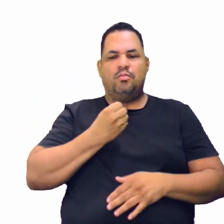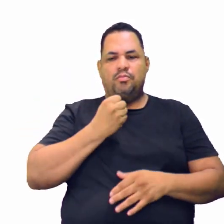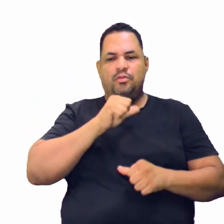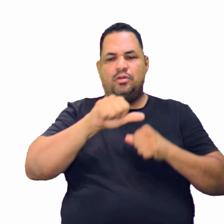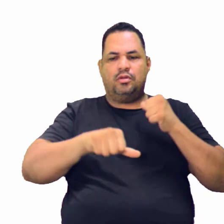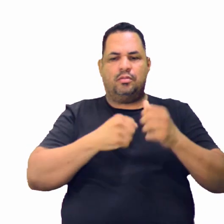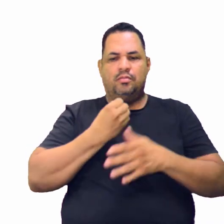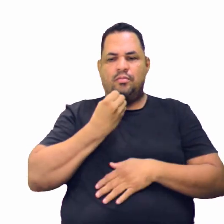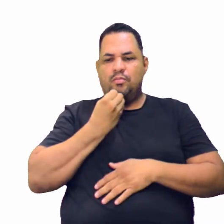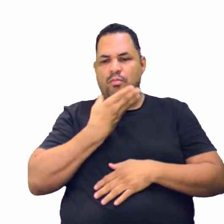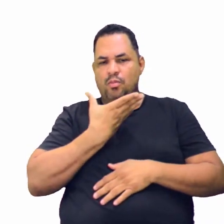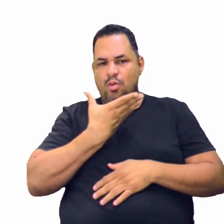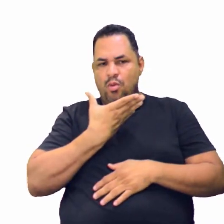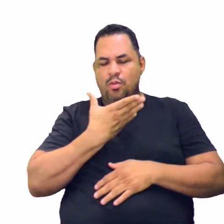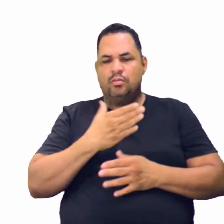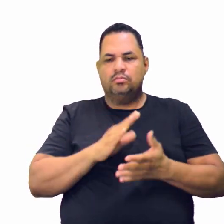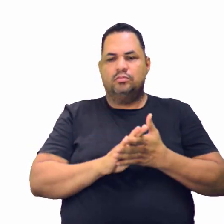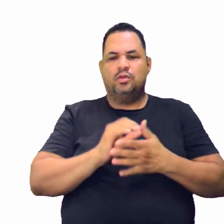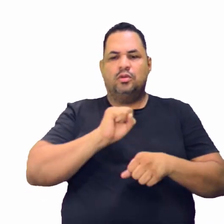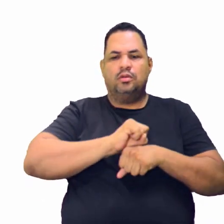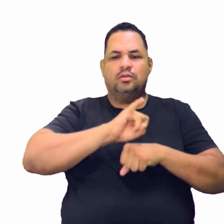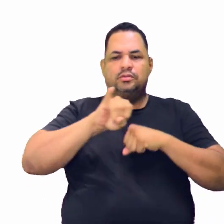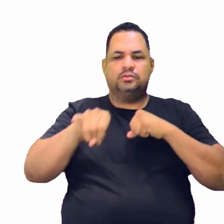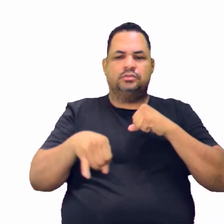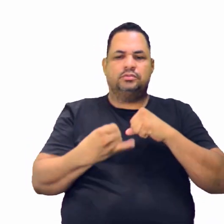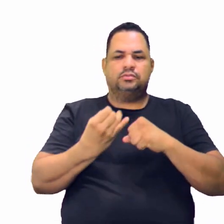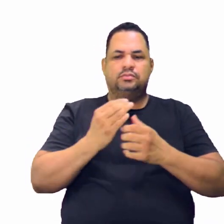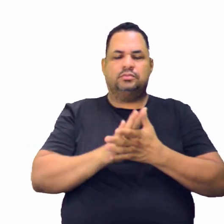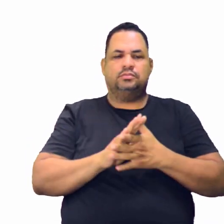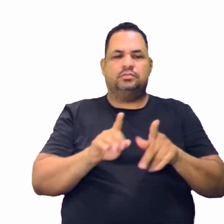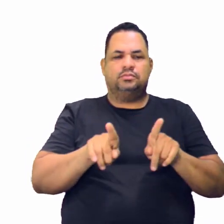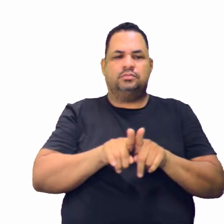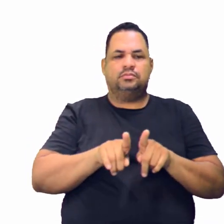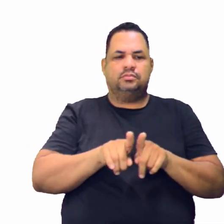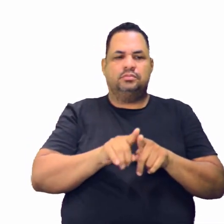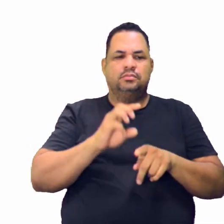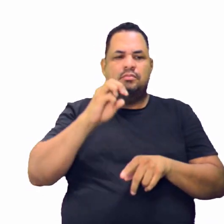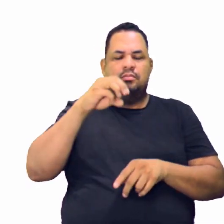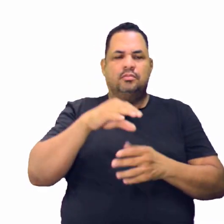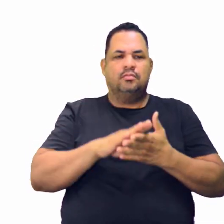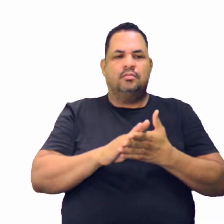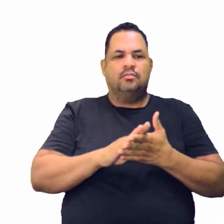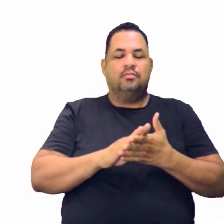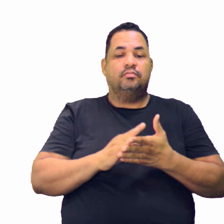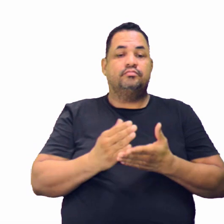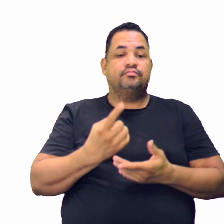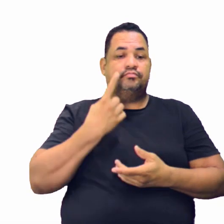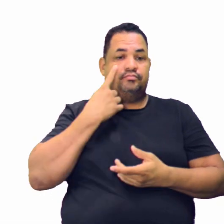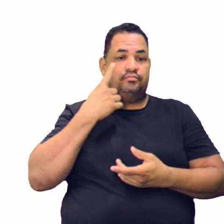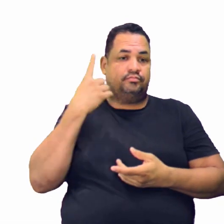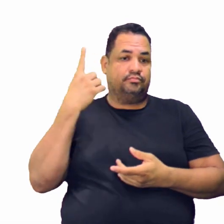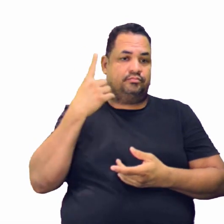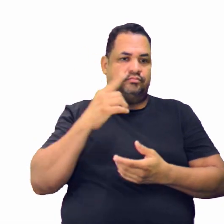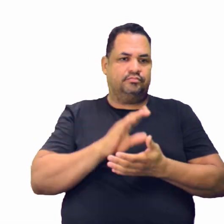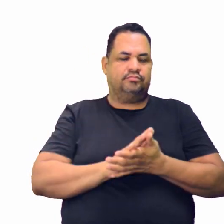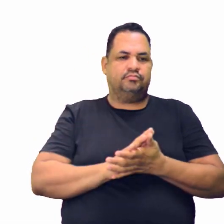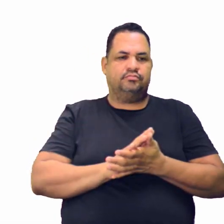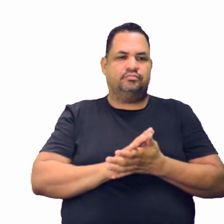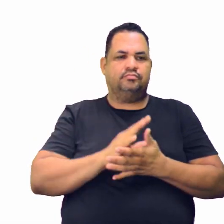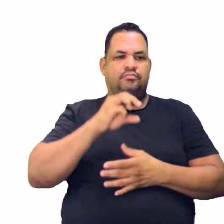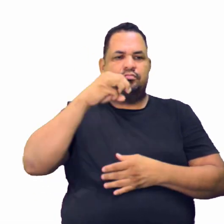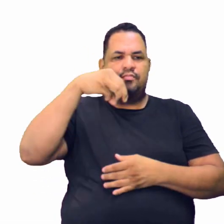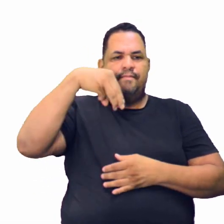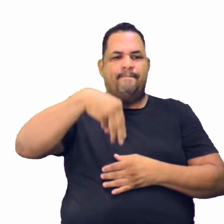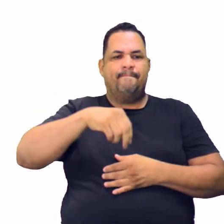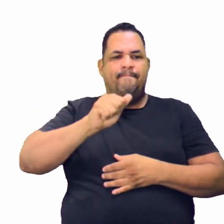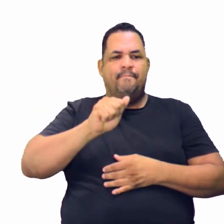né? Bom é adjetivo. Então, mal também é um adjetivo. Então, vamos ver aqui o exemplo. Ó, mal